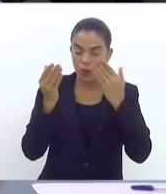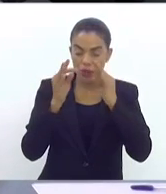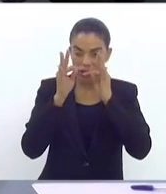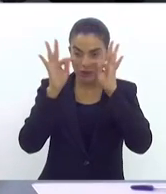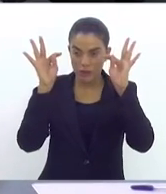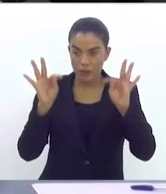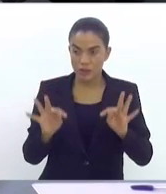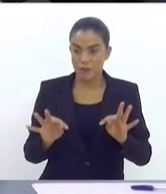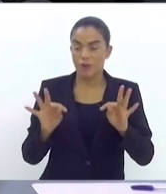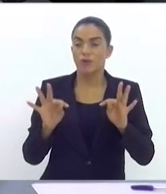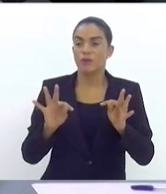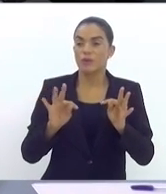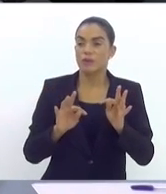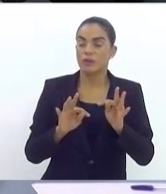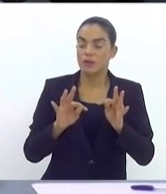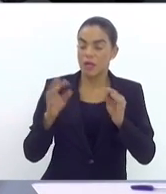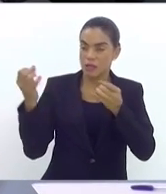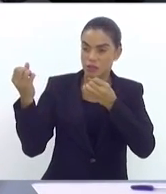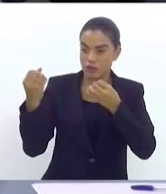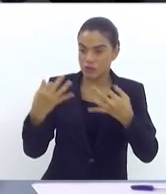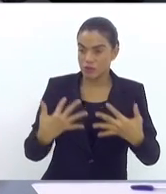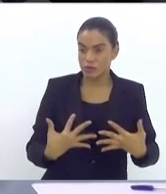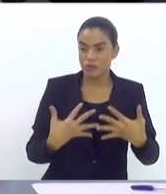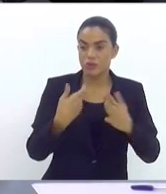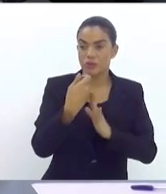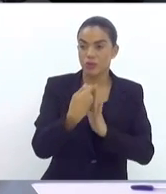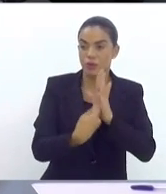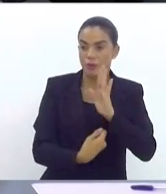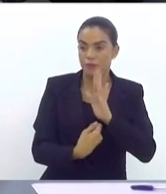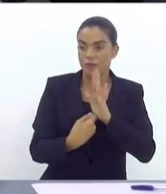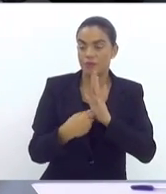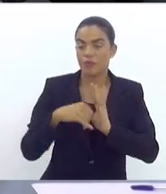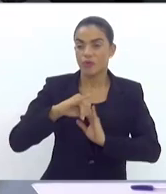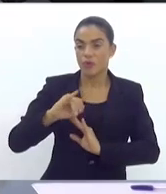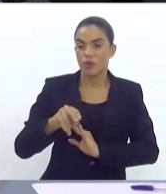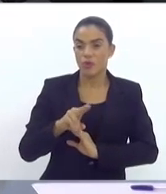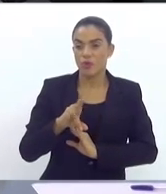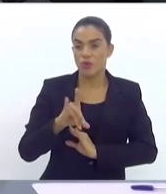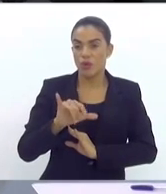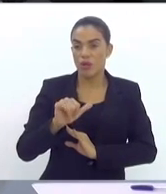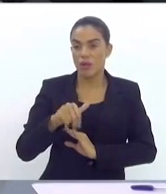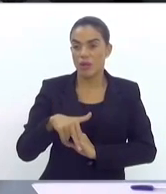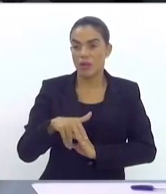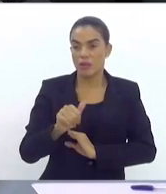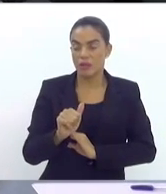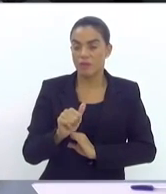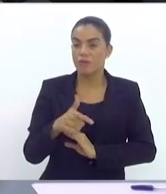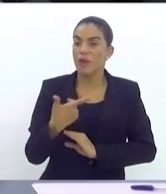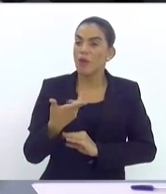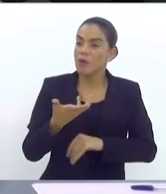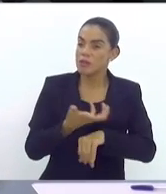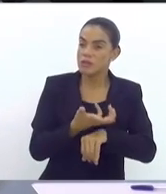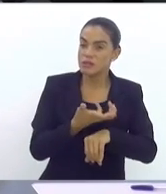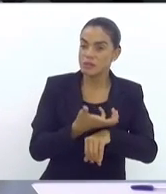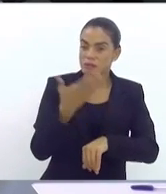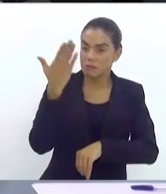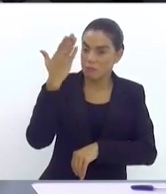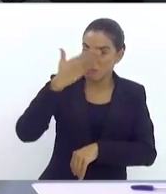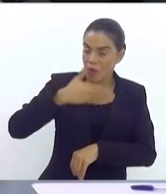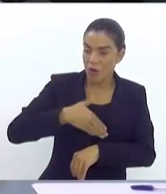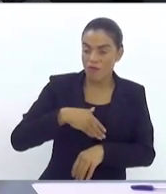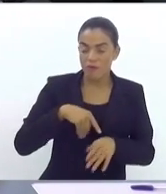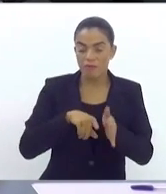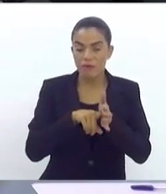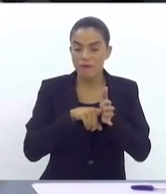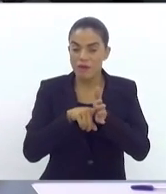testemunho, uma definição de uma autora, Giuliana Mazzoni, a psicologia do testemunho consiste em uma disciplina que representa a aplicação da